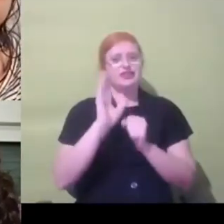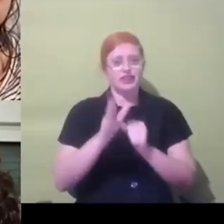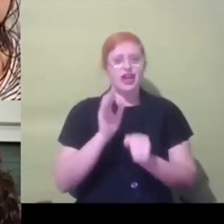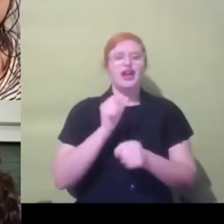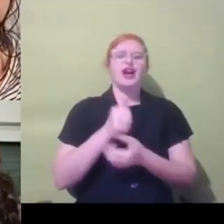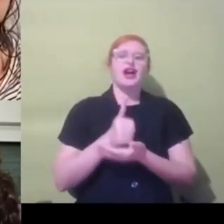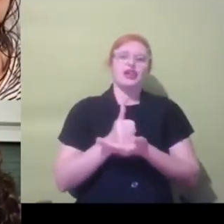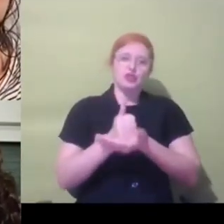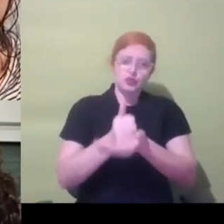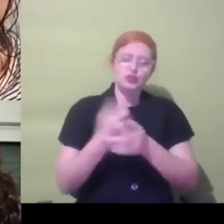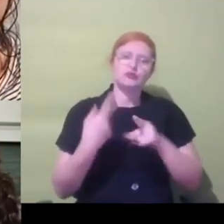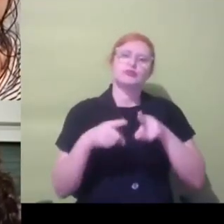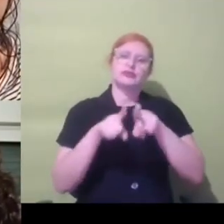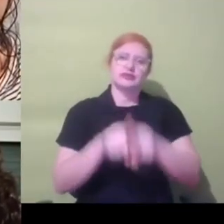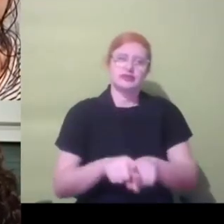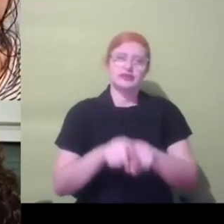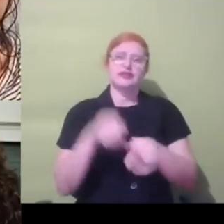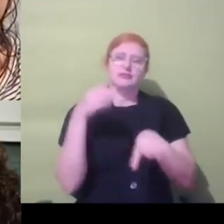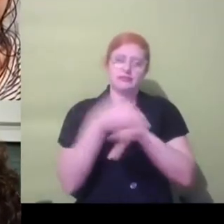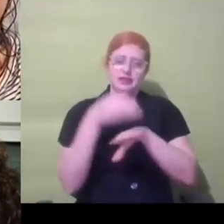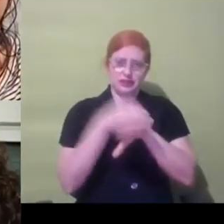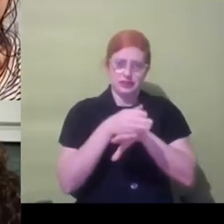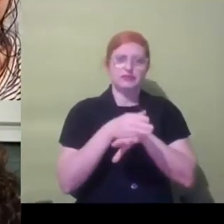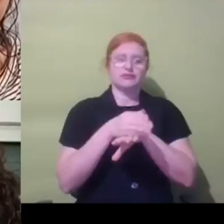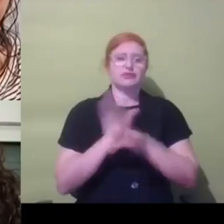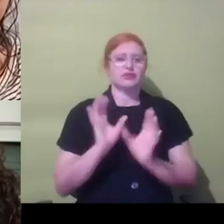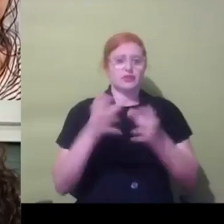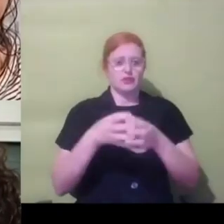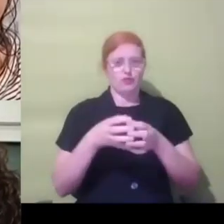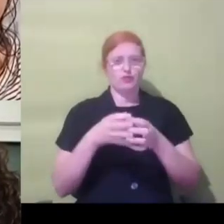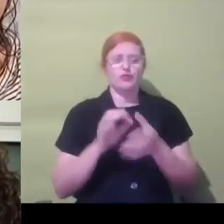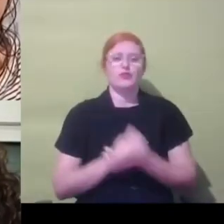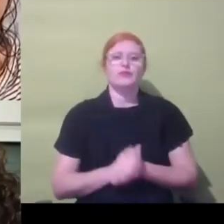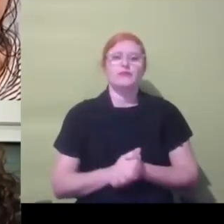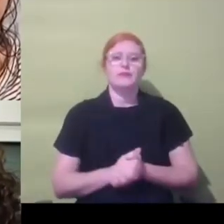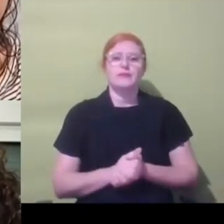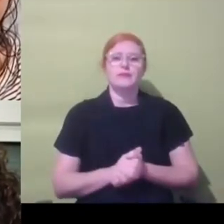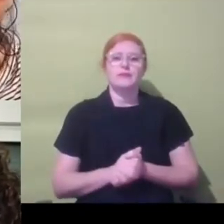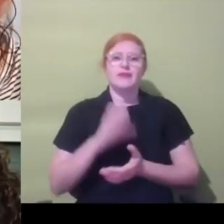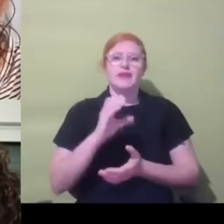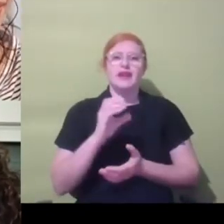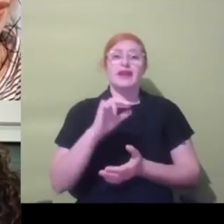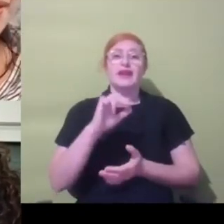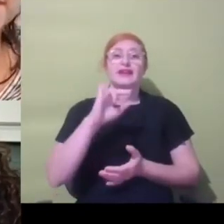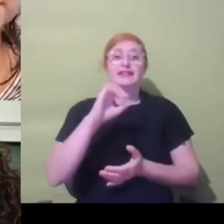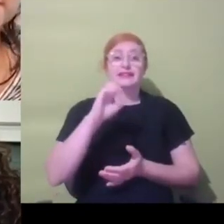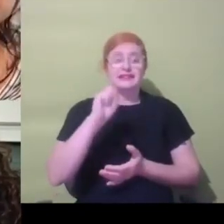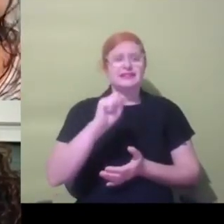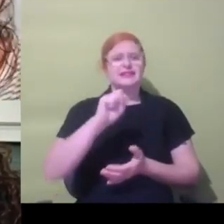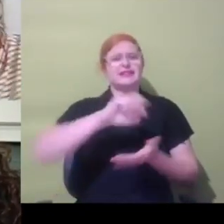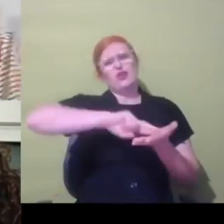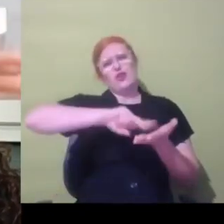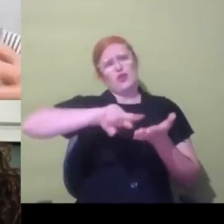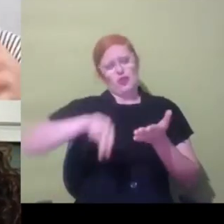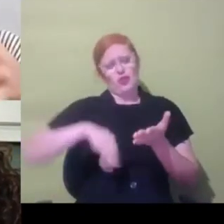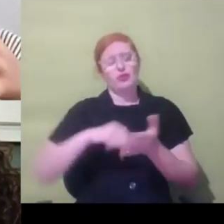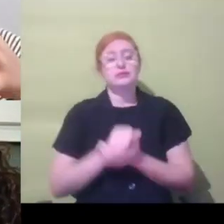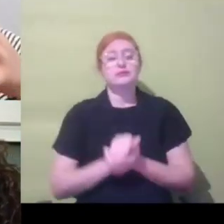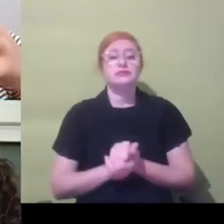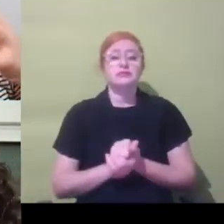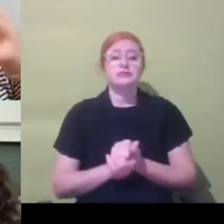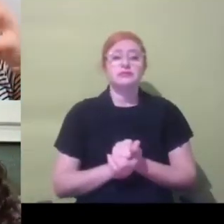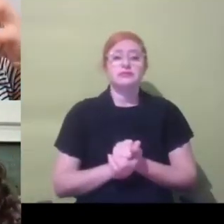com a ajuda aí das nossas companheiras, colaboradoras da rede, né? A Cris Kelly e outras.